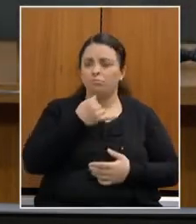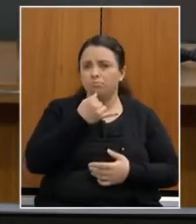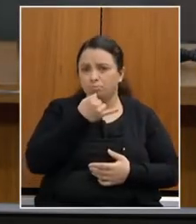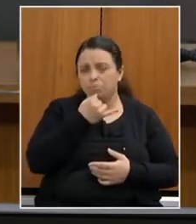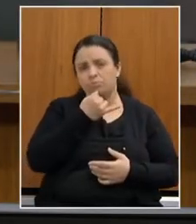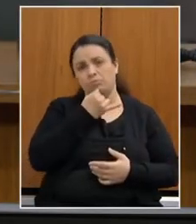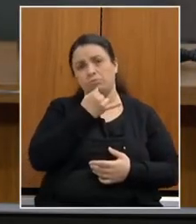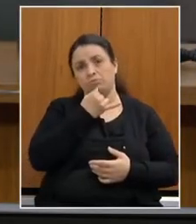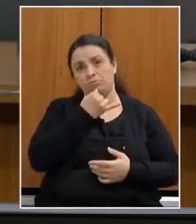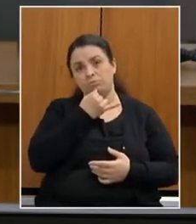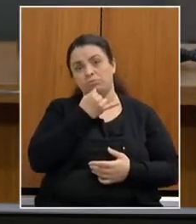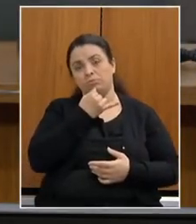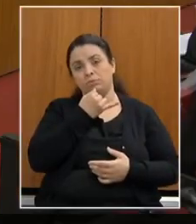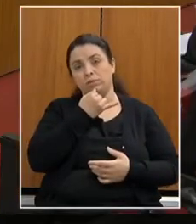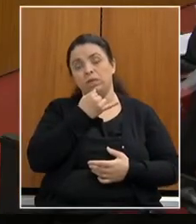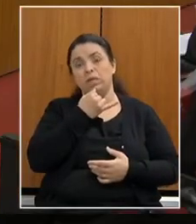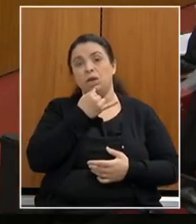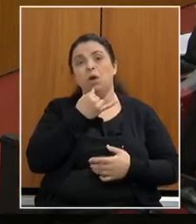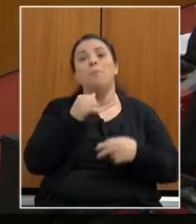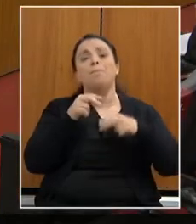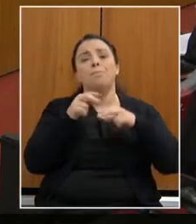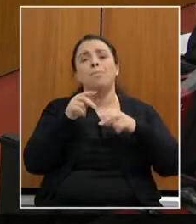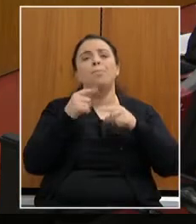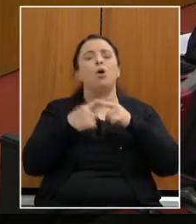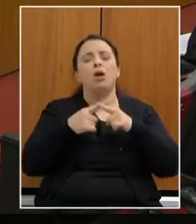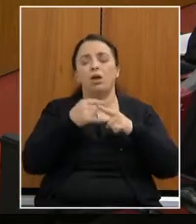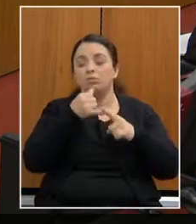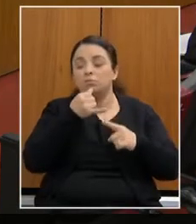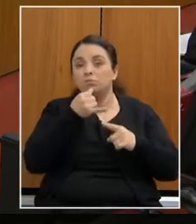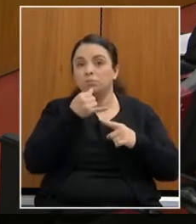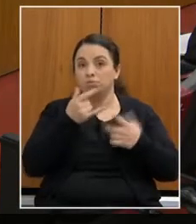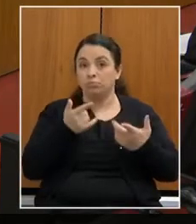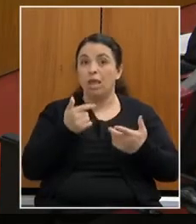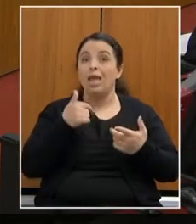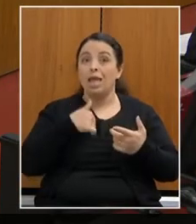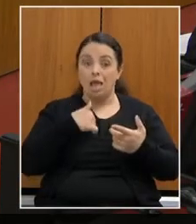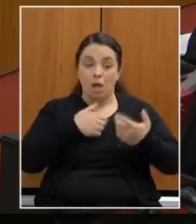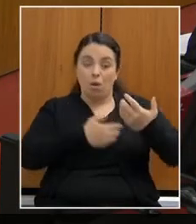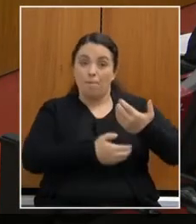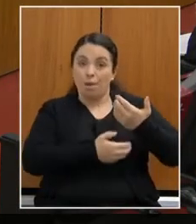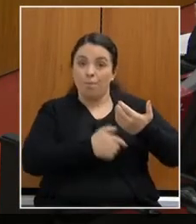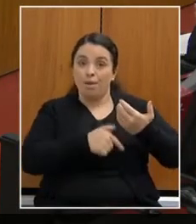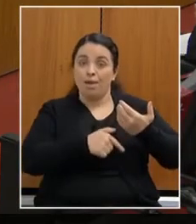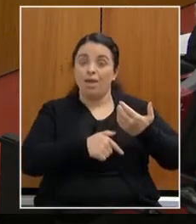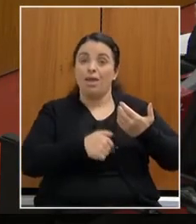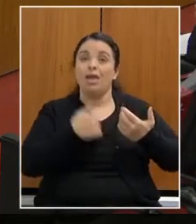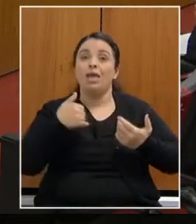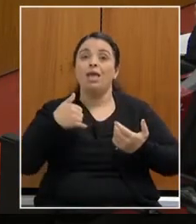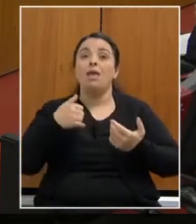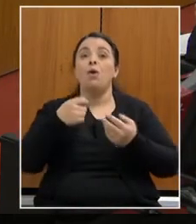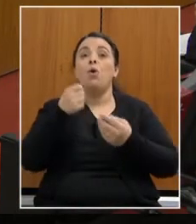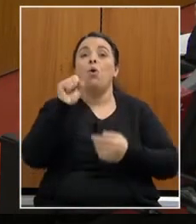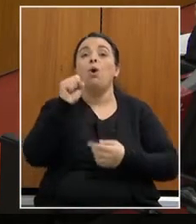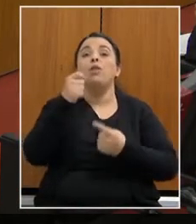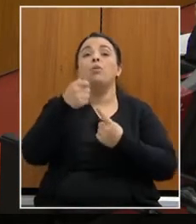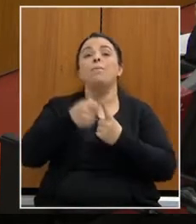e vou aqui contar porquê. Possuo um bebê de oito meses com síndrome de Dow